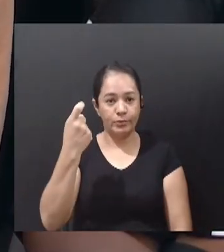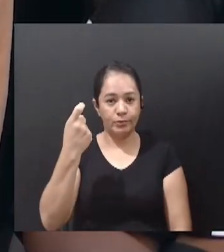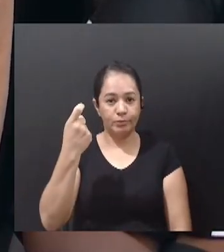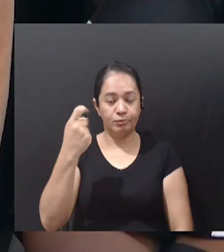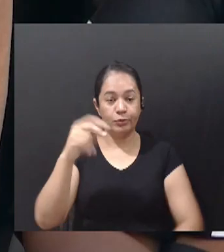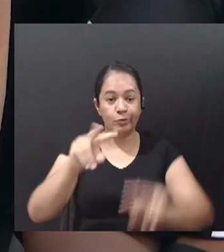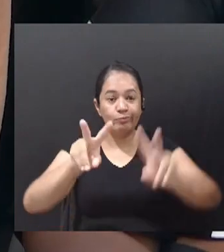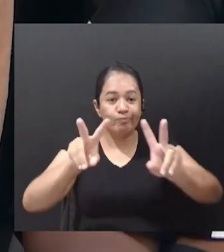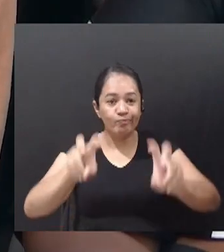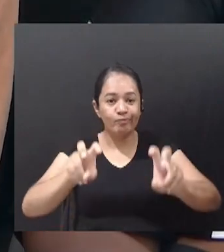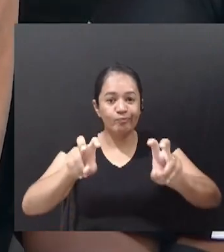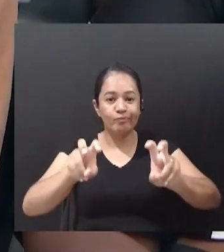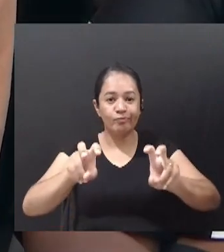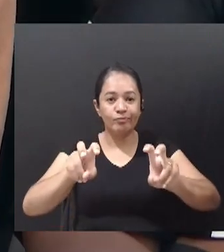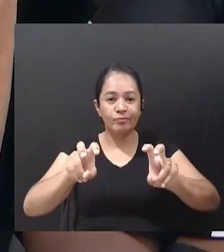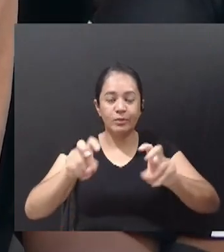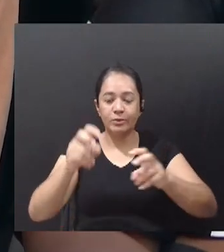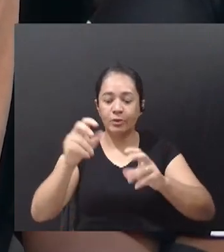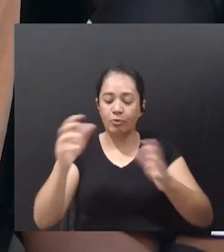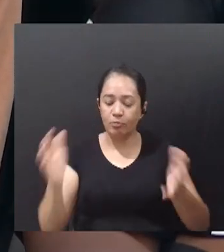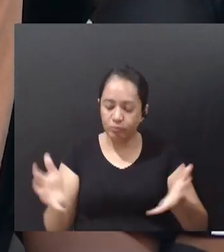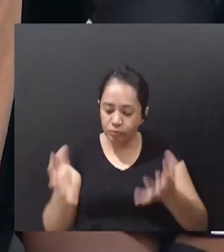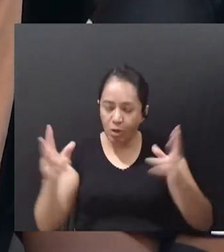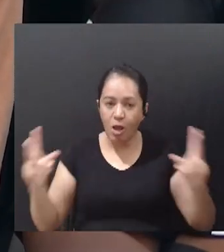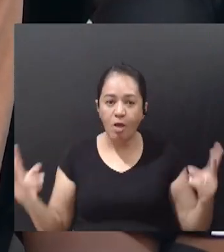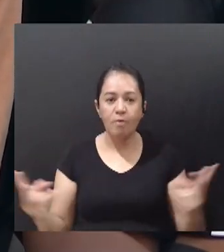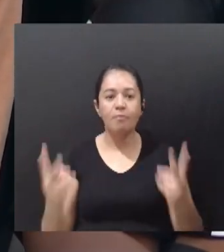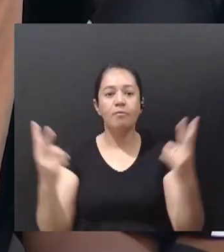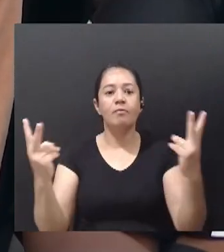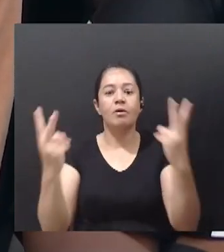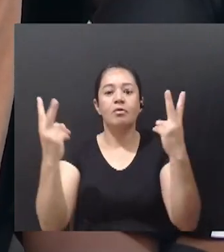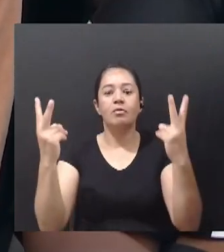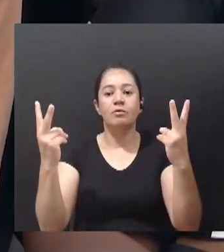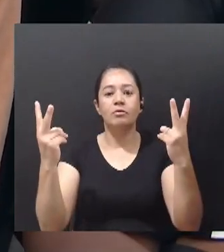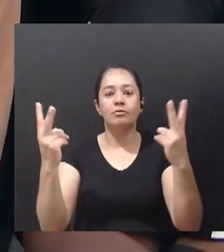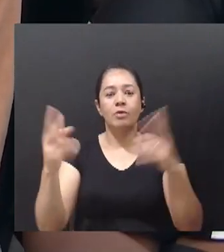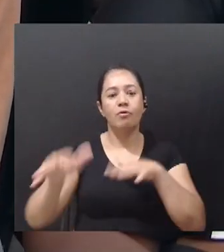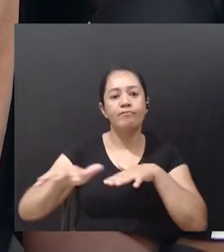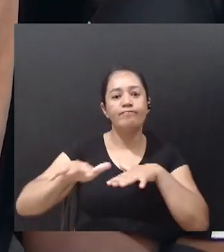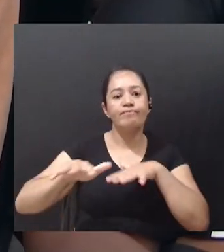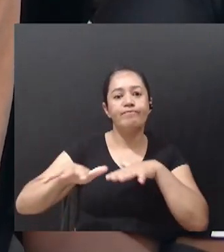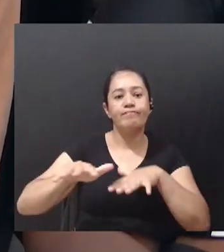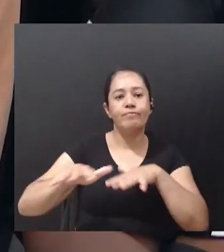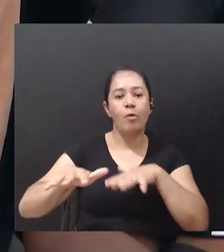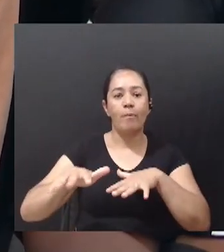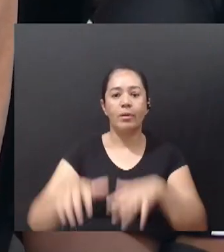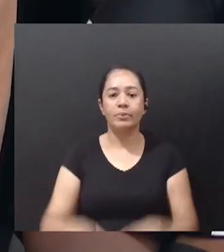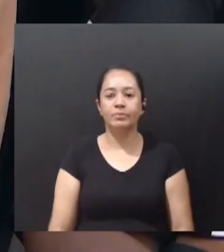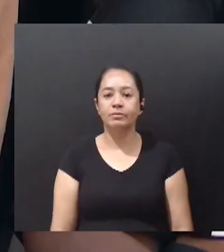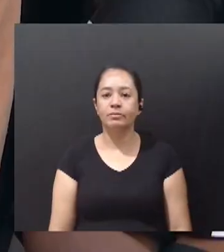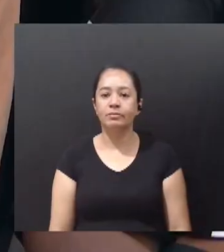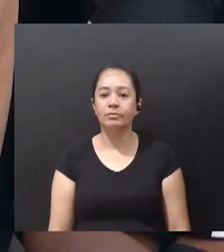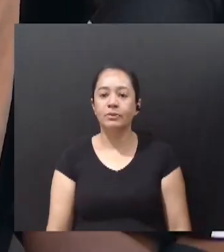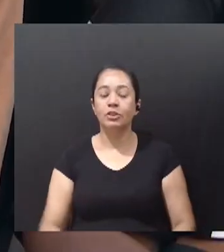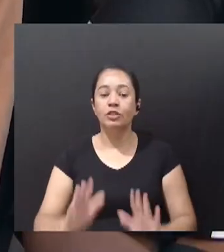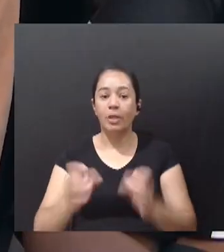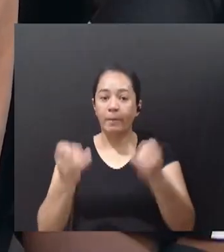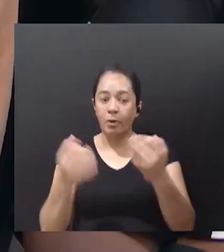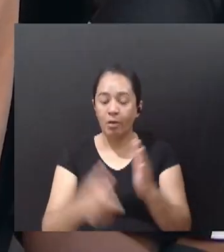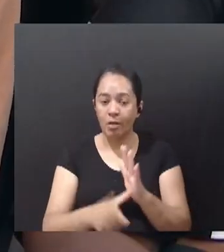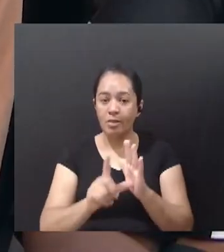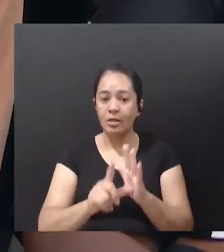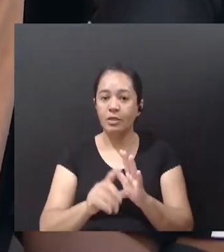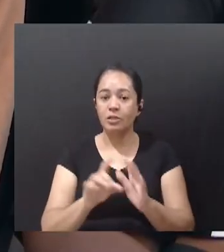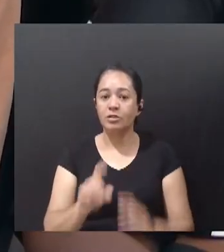o engrandecimento, a valorização do hip hop, né? E como já foi dito antes, só para repetir,